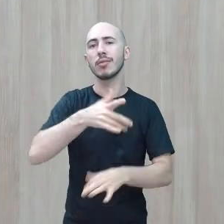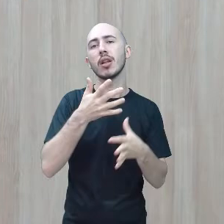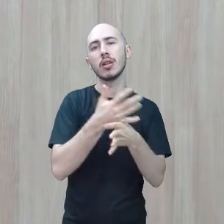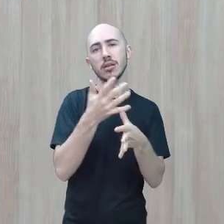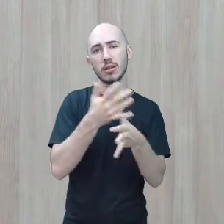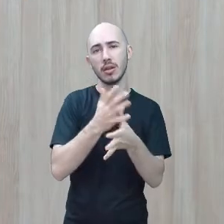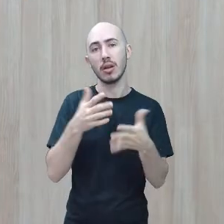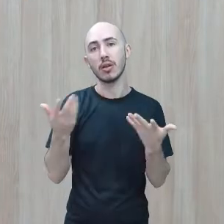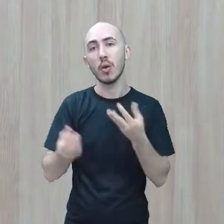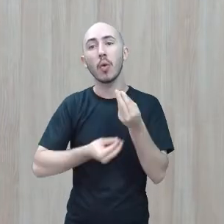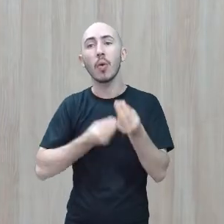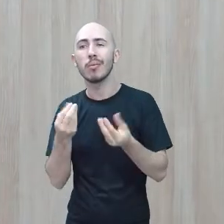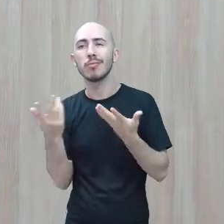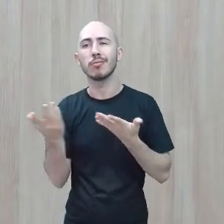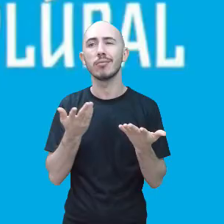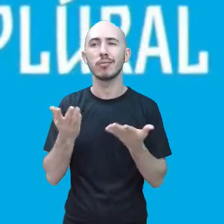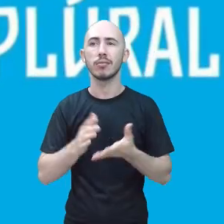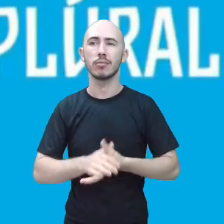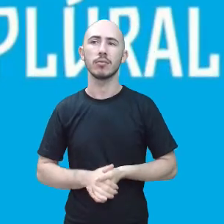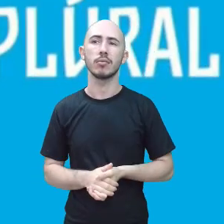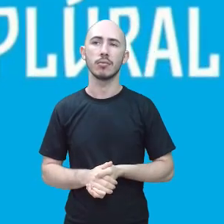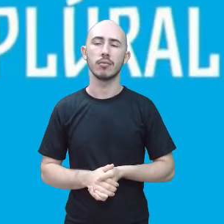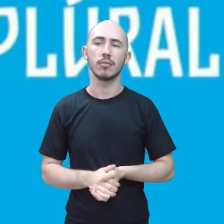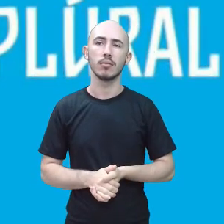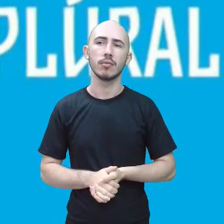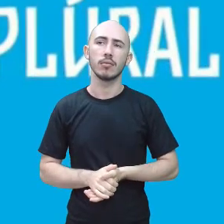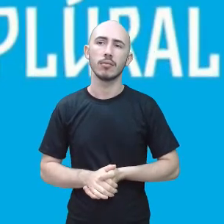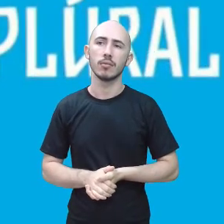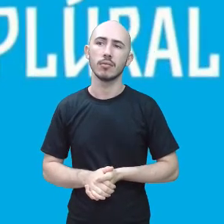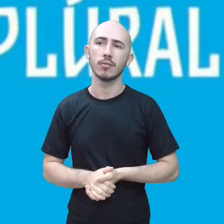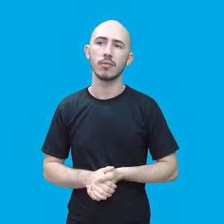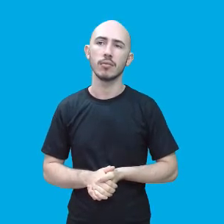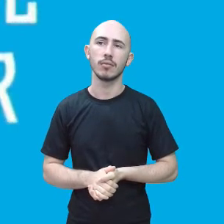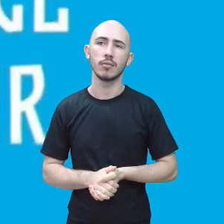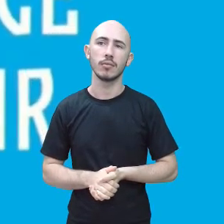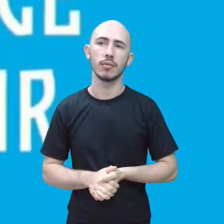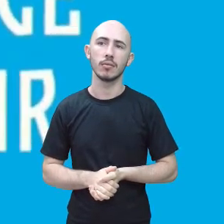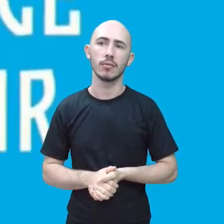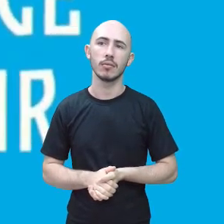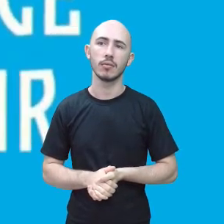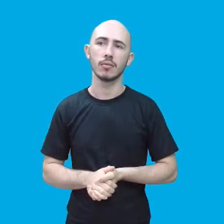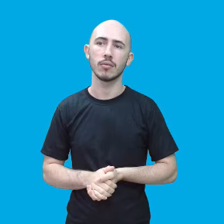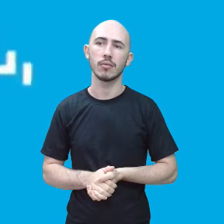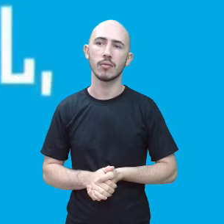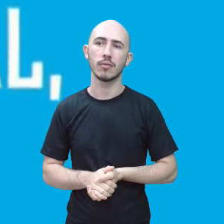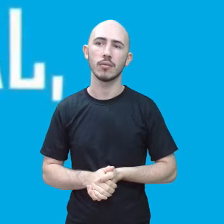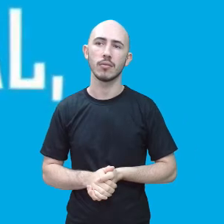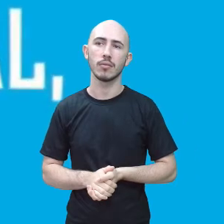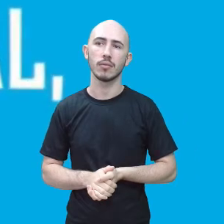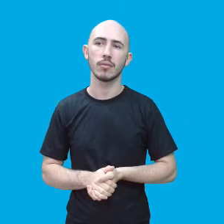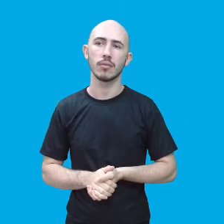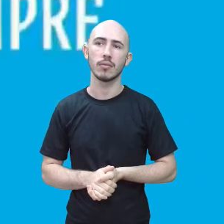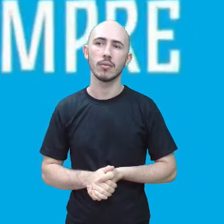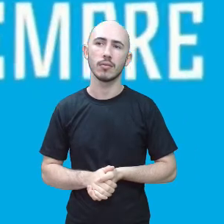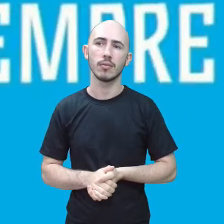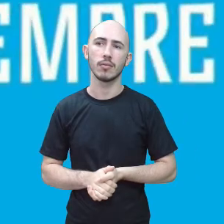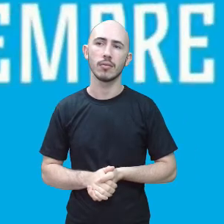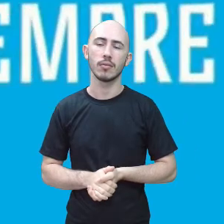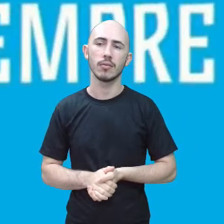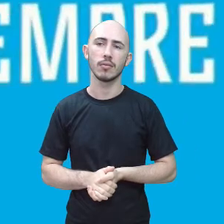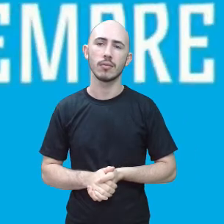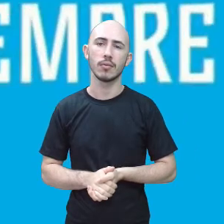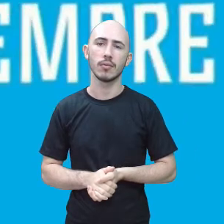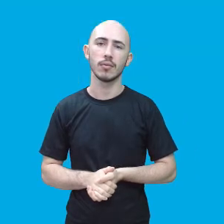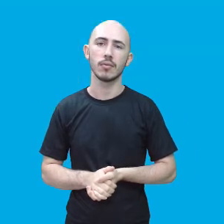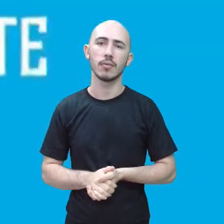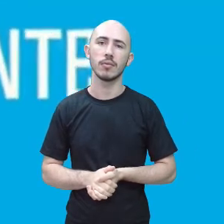né, da cidade. É tudo nosso, ruas, praças, cidade plural. que a gente conhece a partir da experiência pessoal de cada.